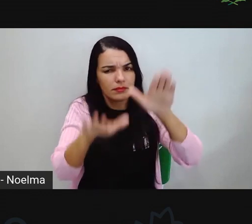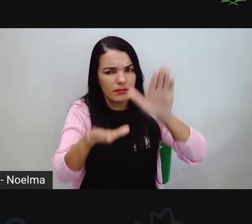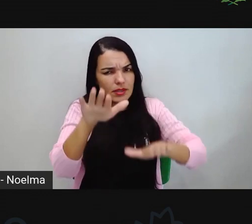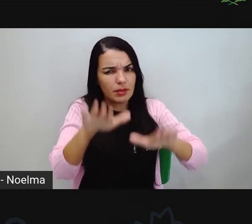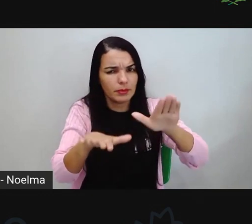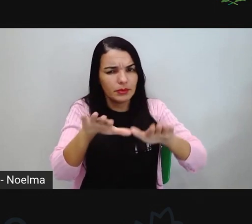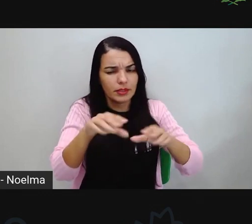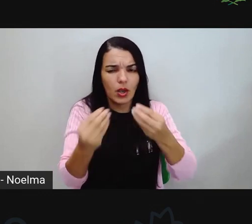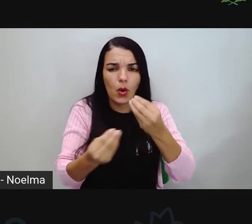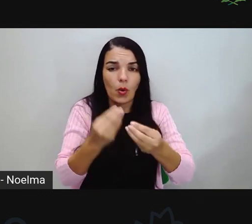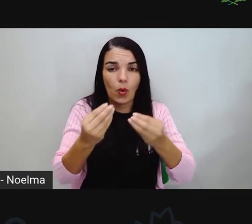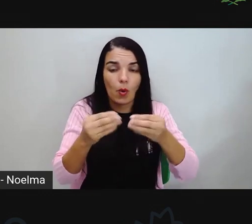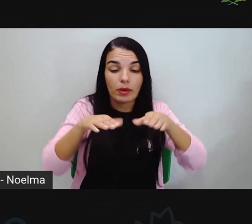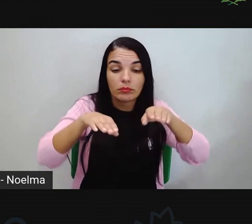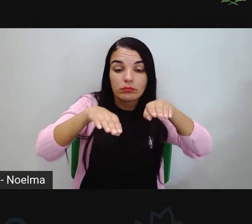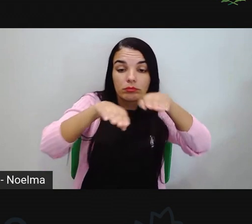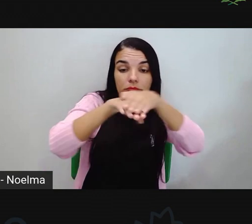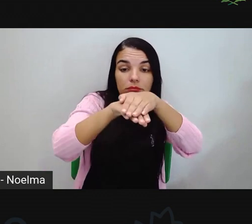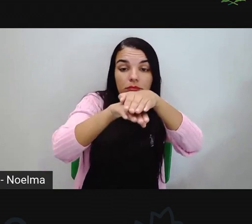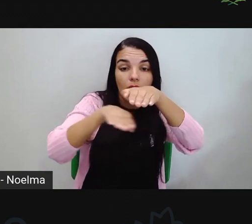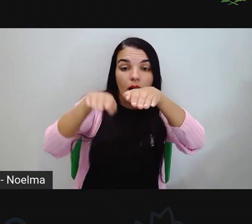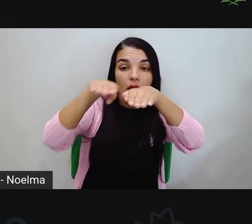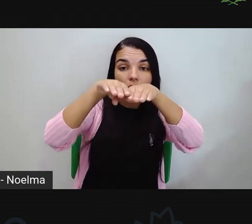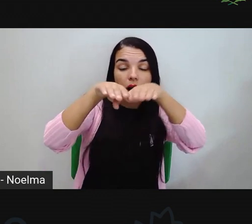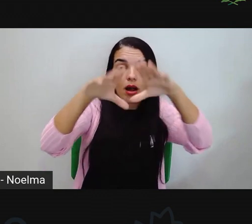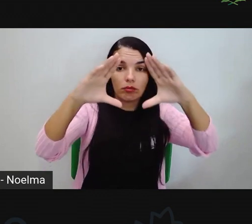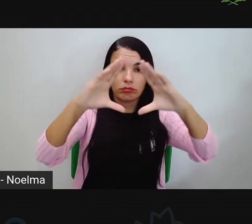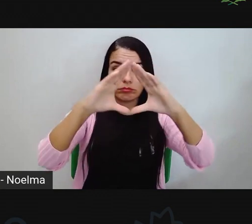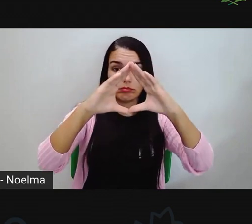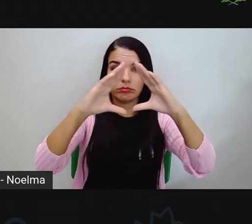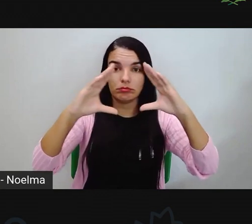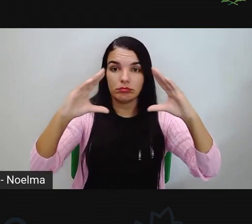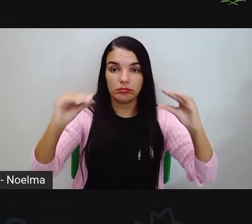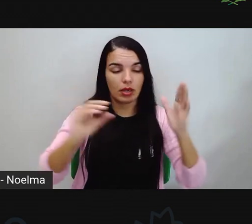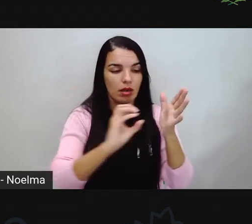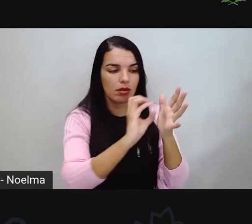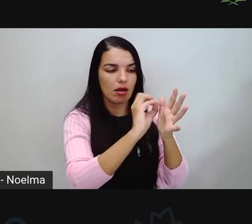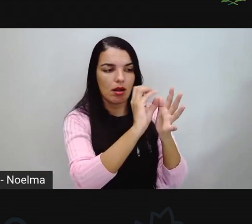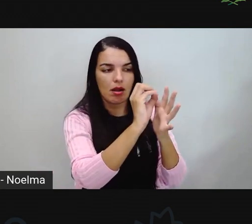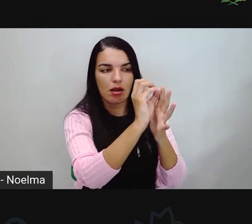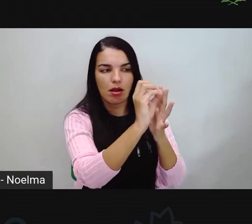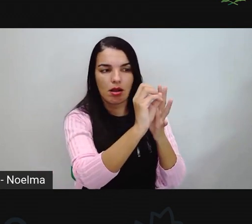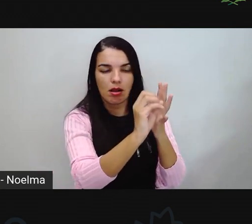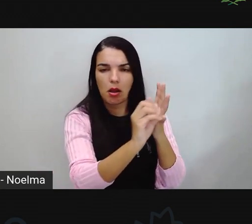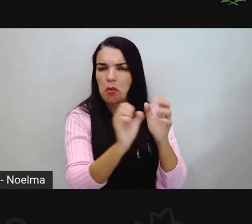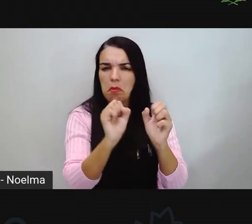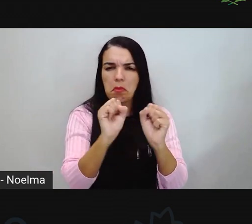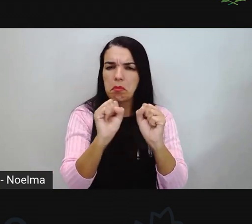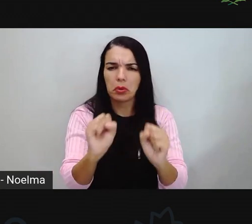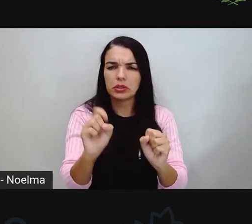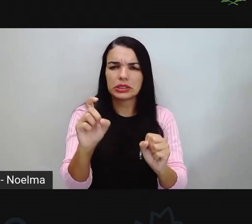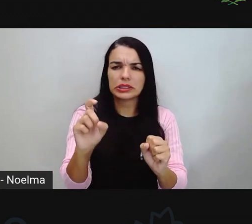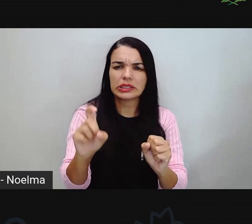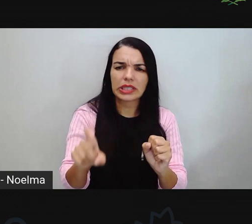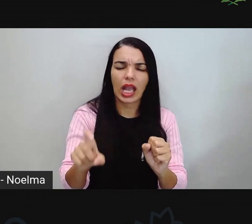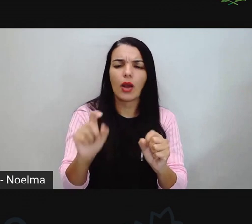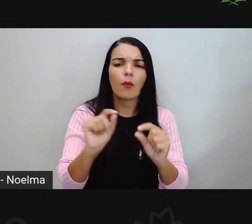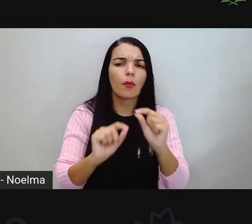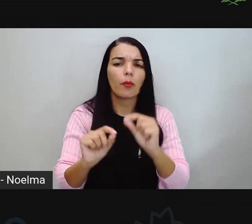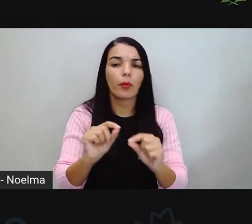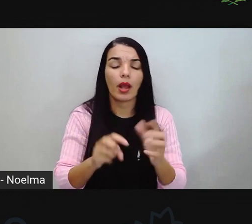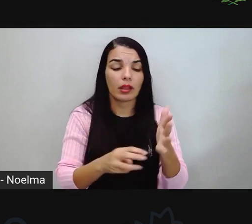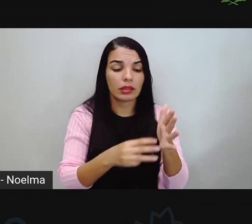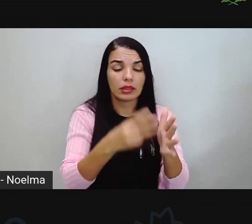de que posição ele vai ocupar dentro da cadeia. Ele pode ser um consumidor secundário,